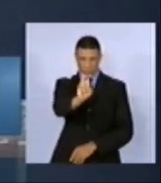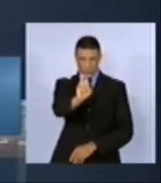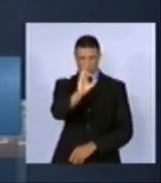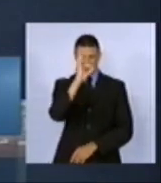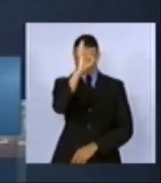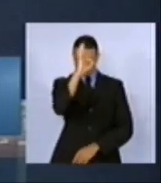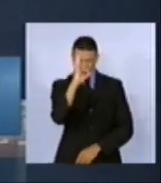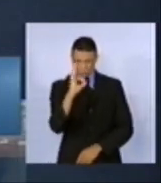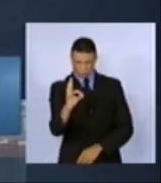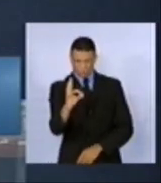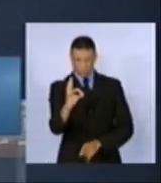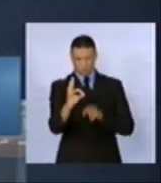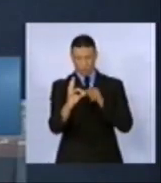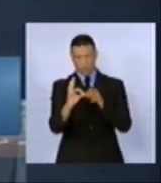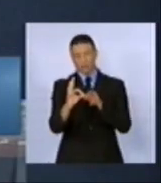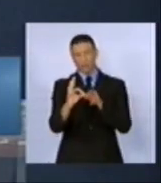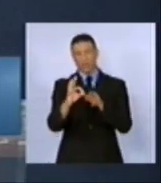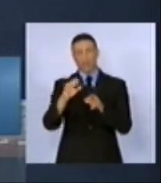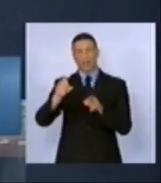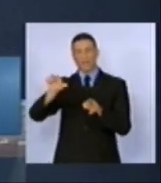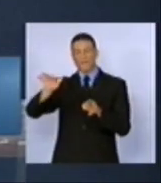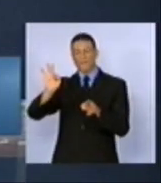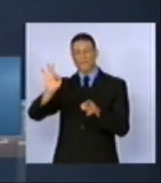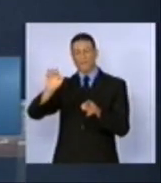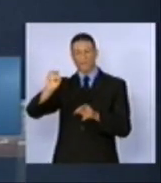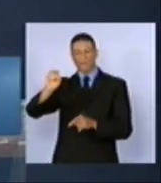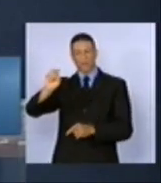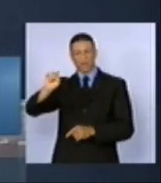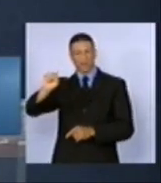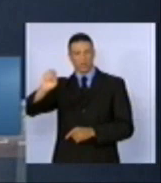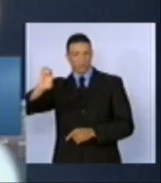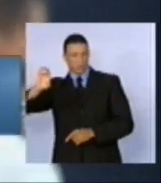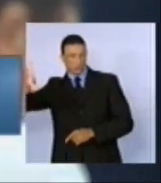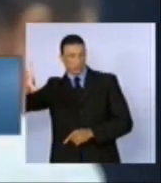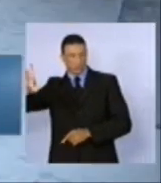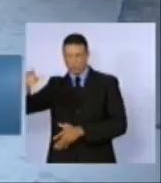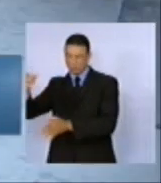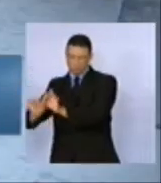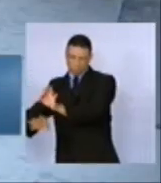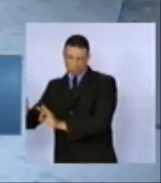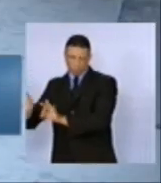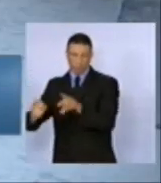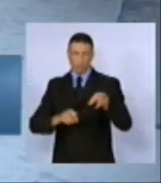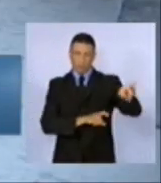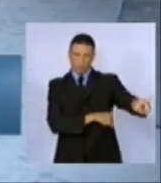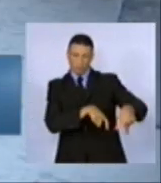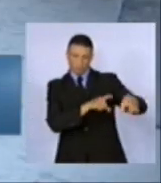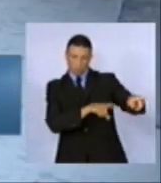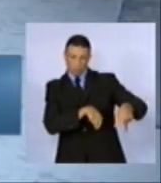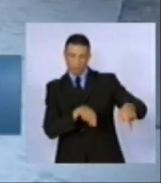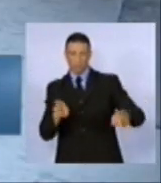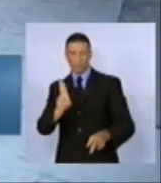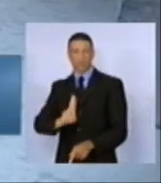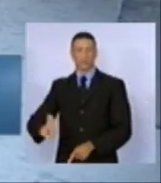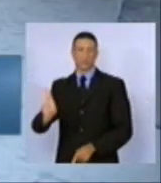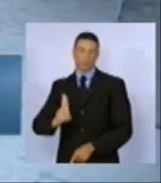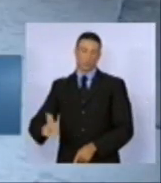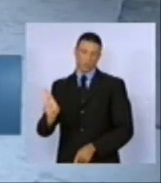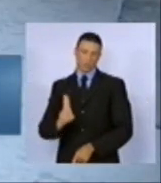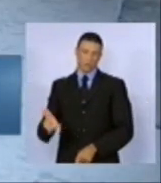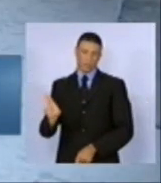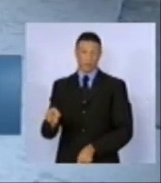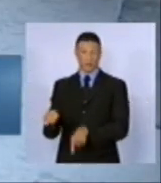desse imput de combustível fósforo está empregado na operações agrícolas e usa relativamente pequeno n